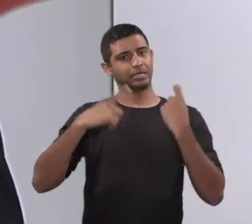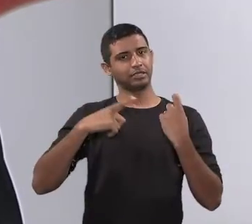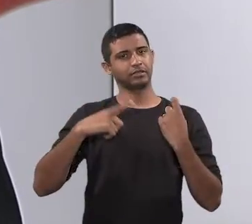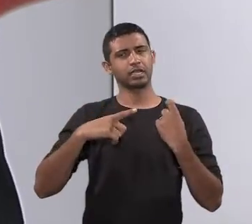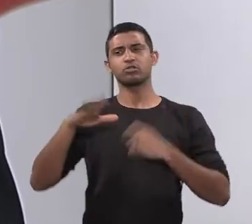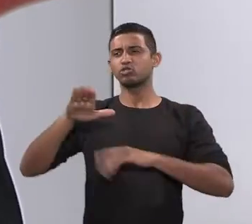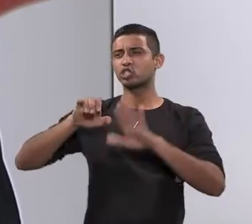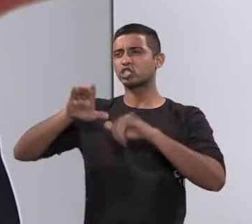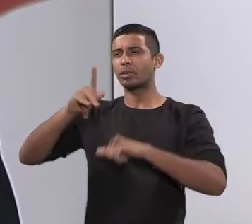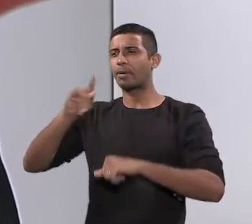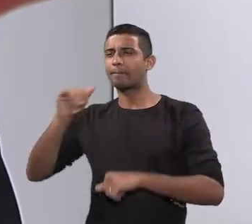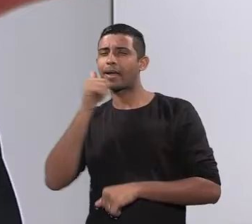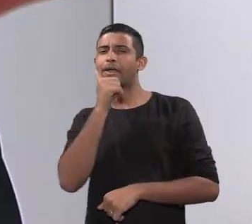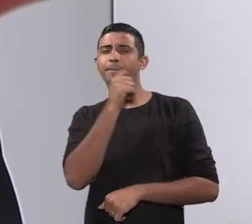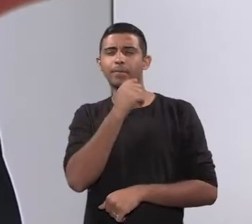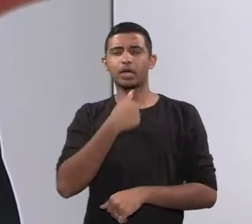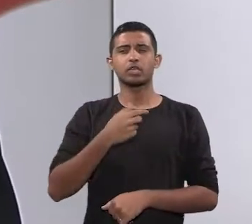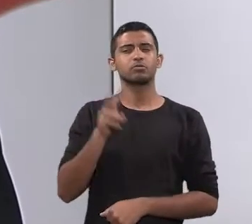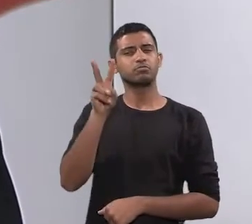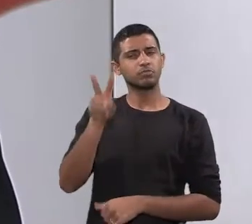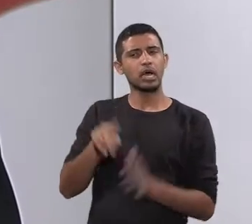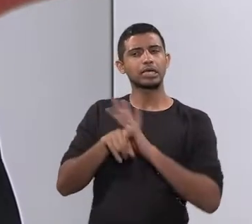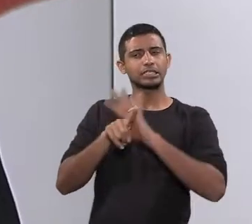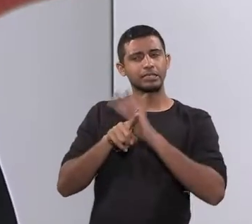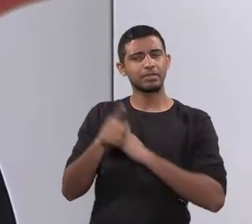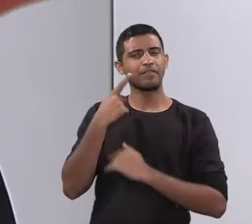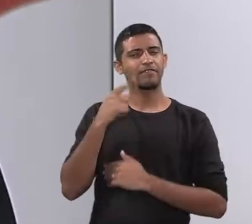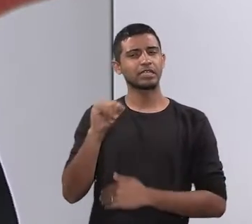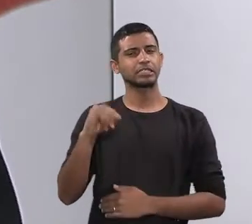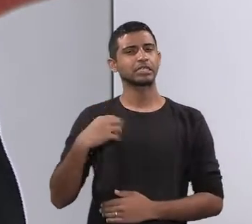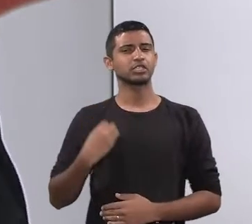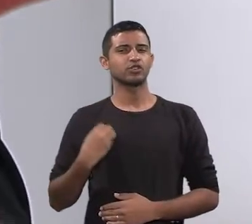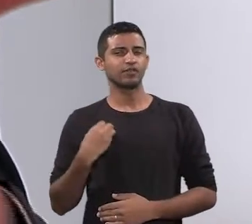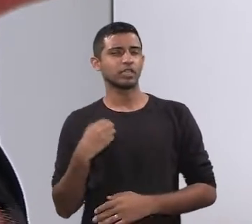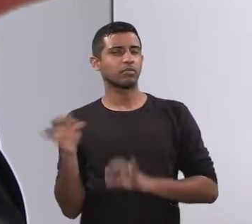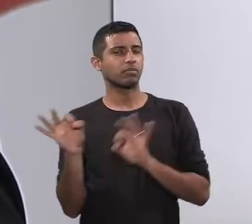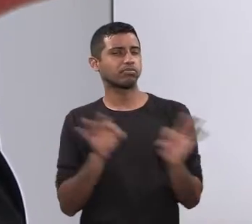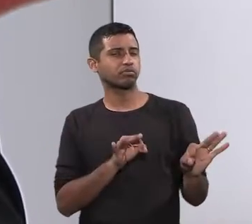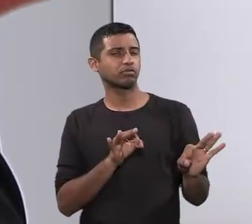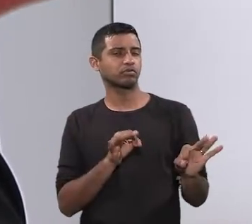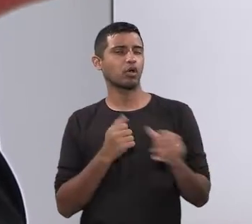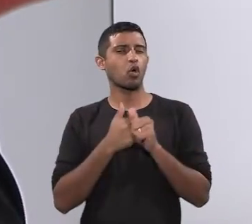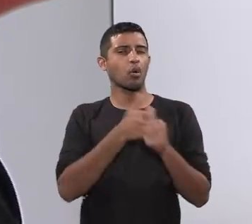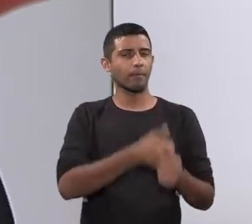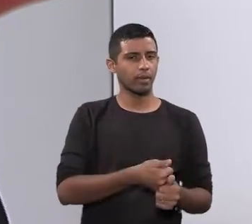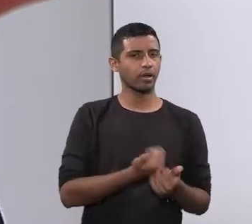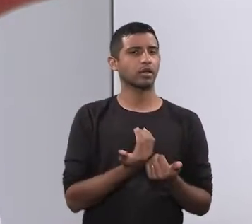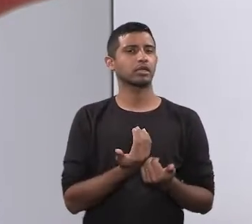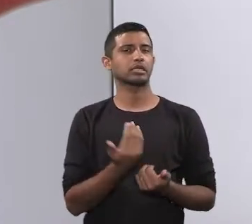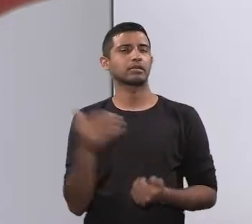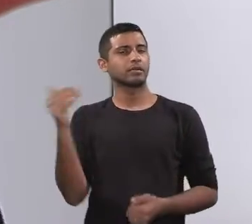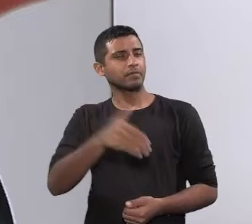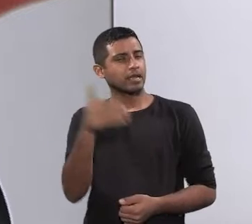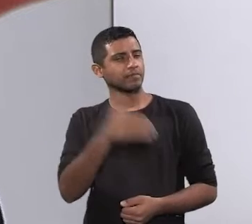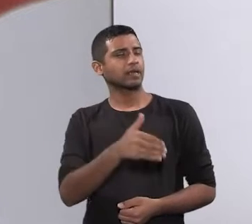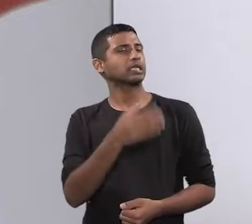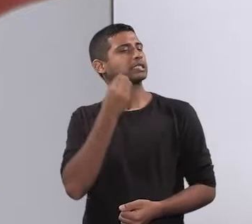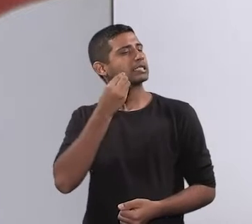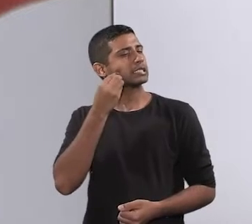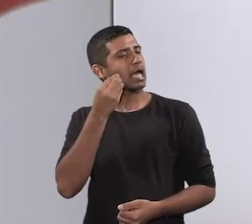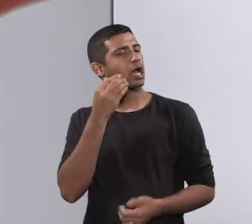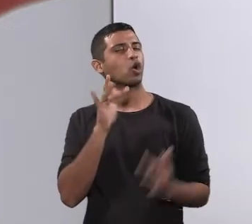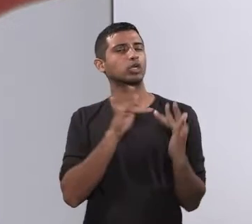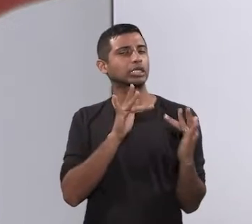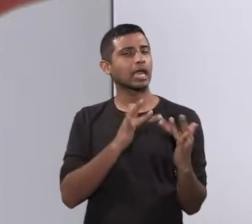os pais, fazer uma leitura dos pais, os pais estarem presentes, os pais estarem vivenciando dentro da escola, se aproximando